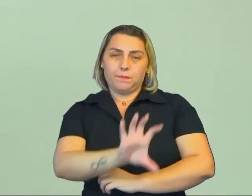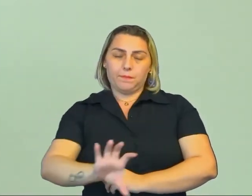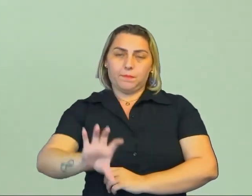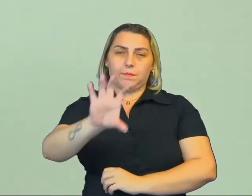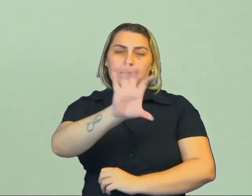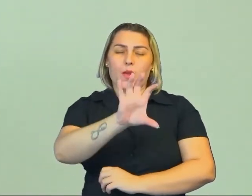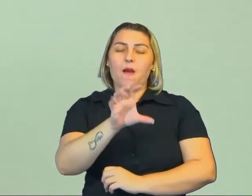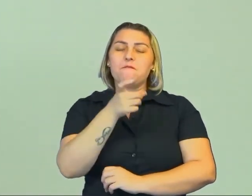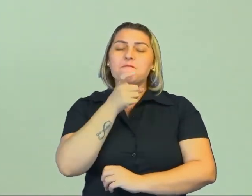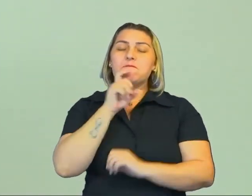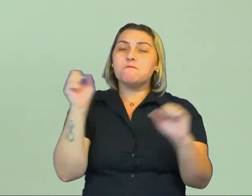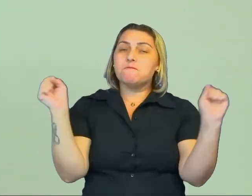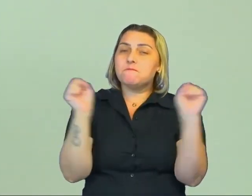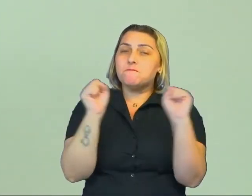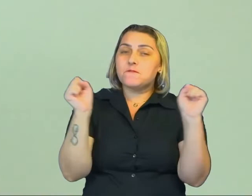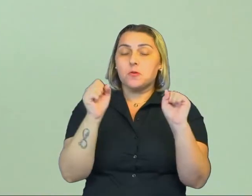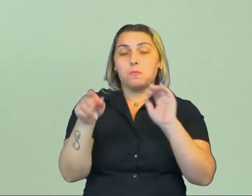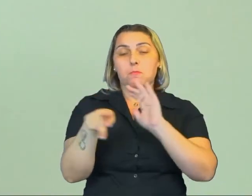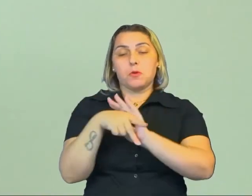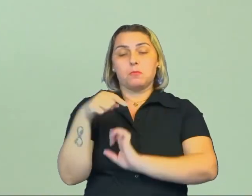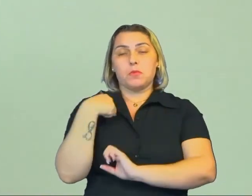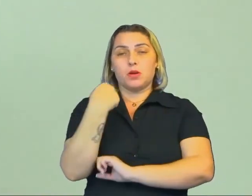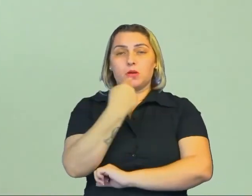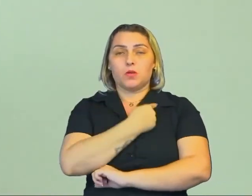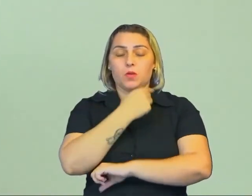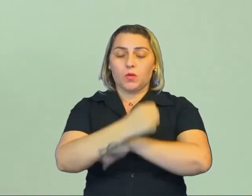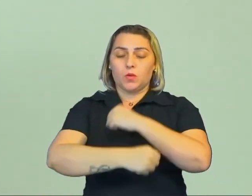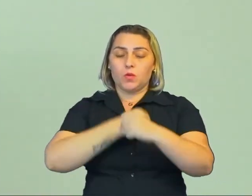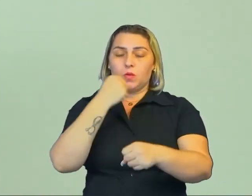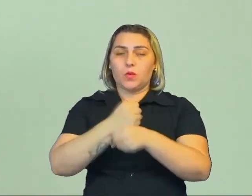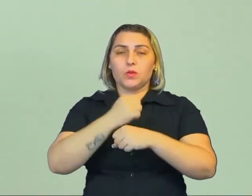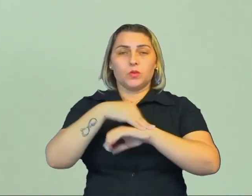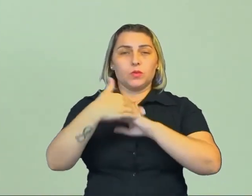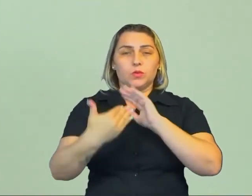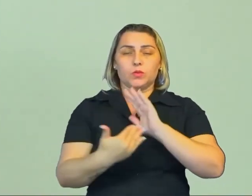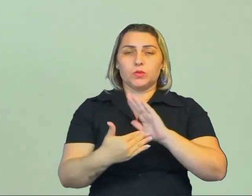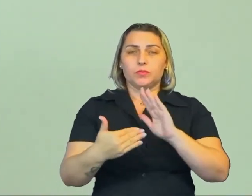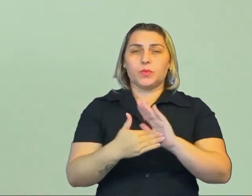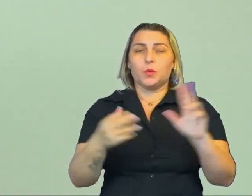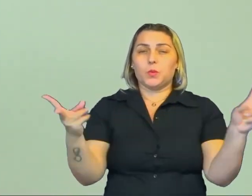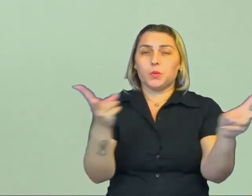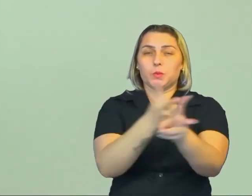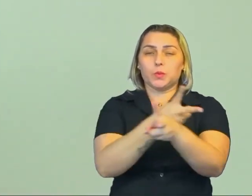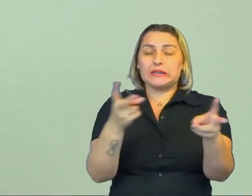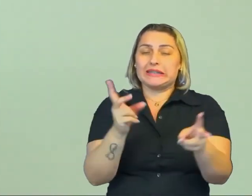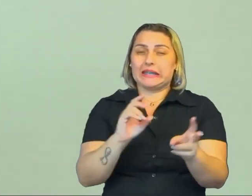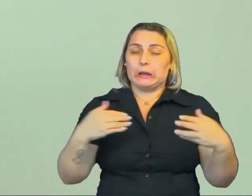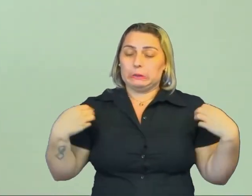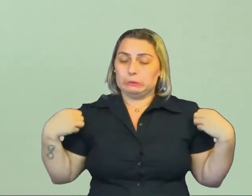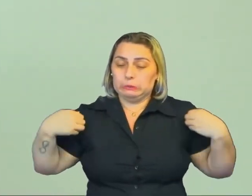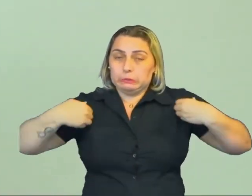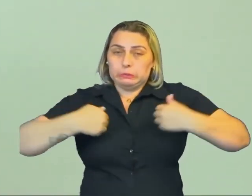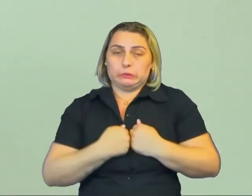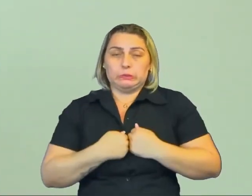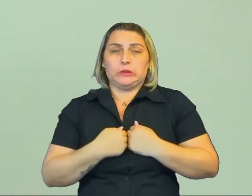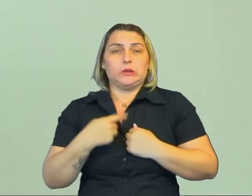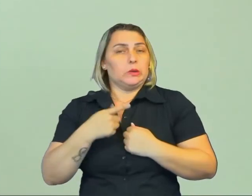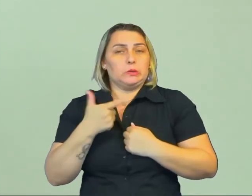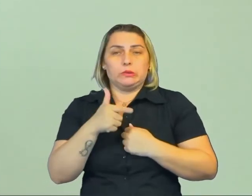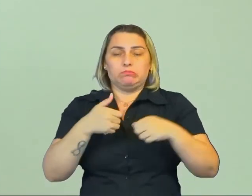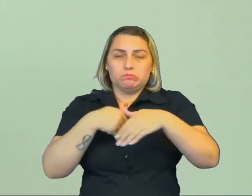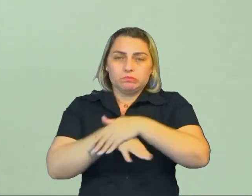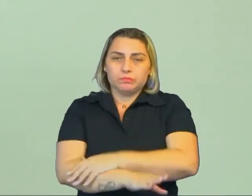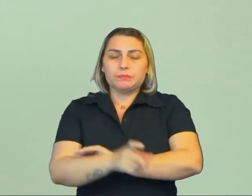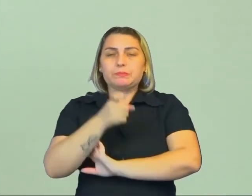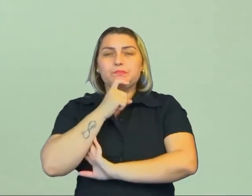praticamente faz frio para nós, né? O ano inteiro, porque até um vento frio a gente já está encapado. Nós não somos acostumados